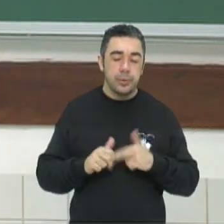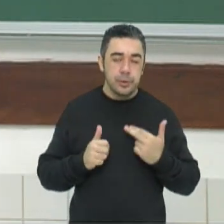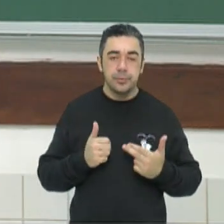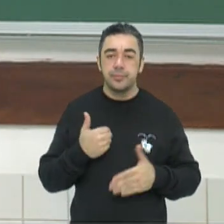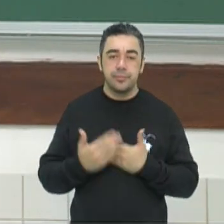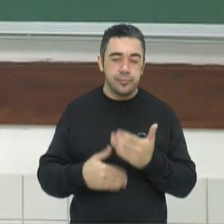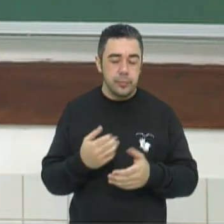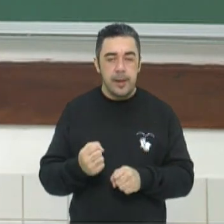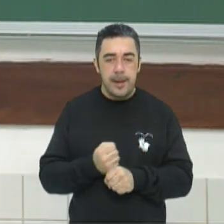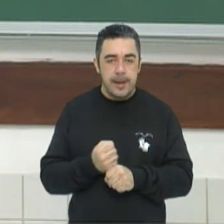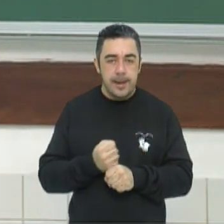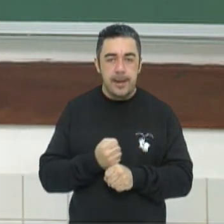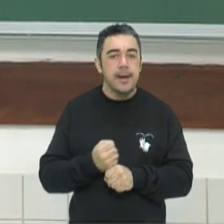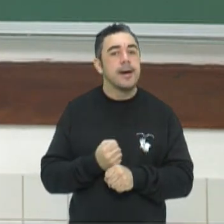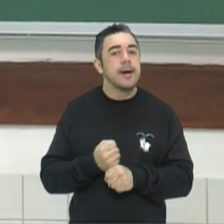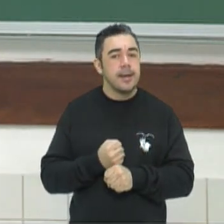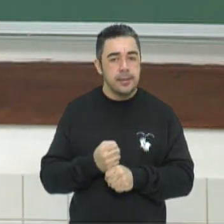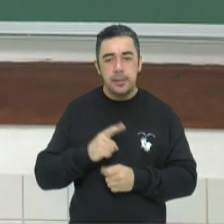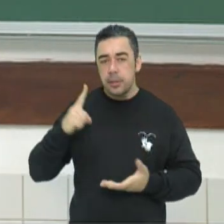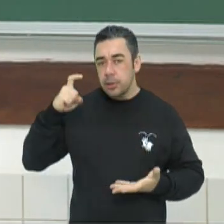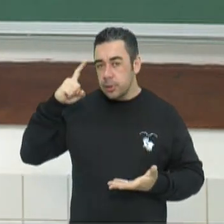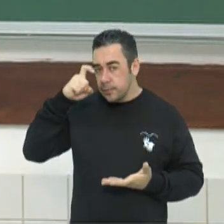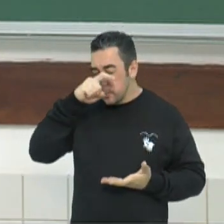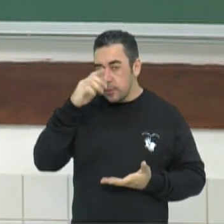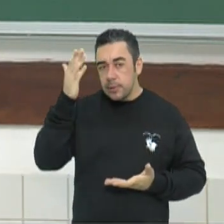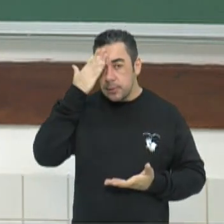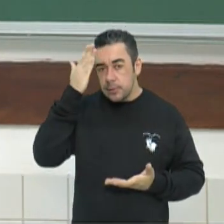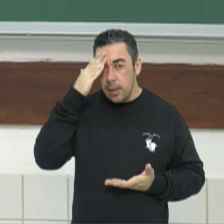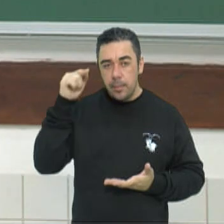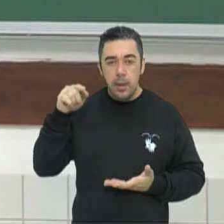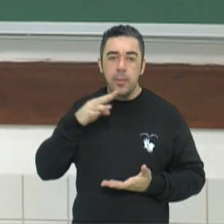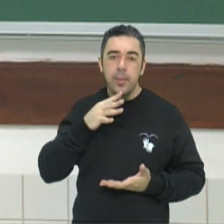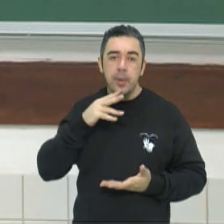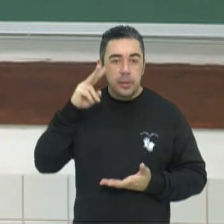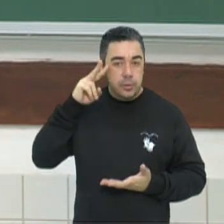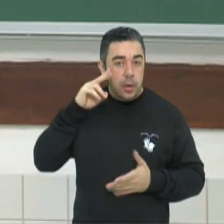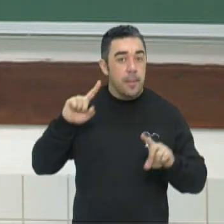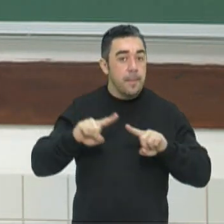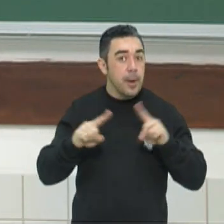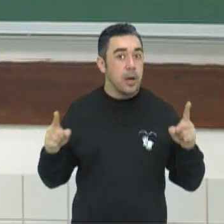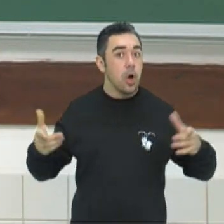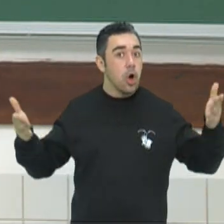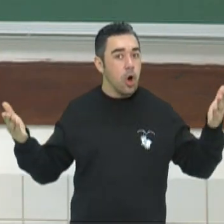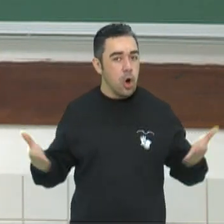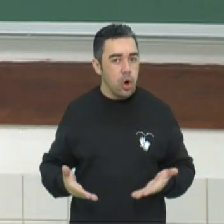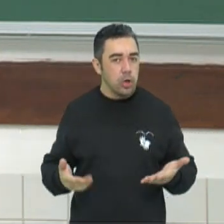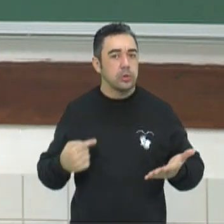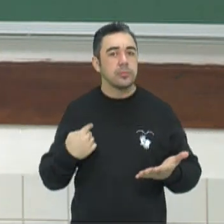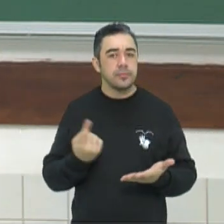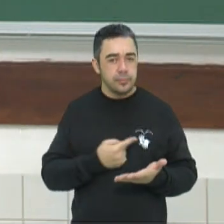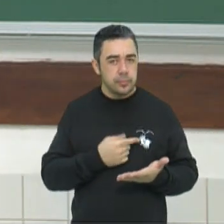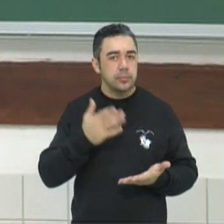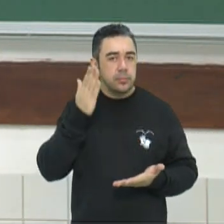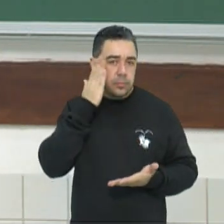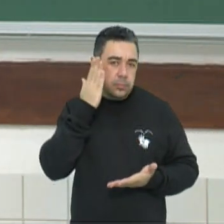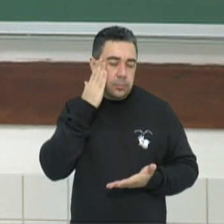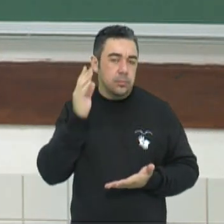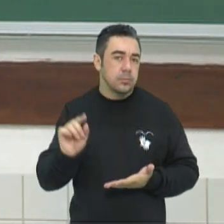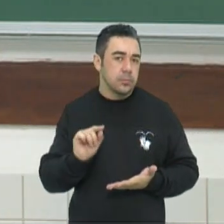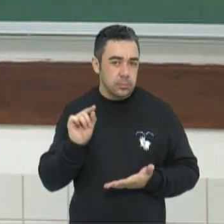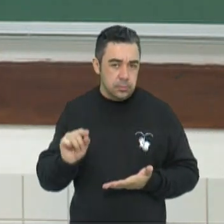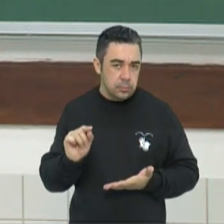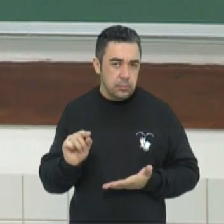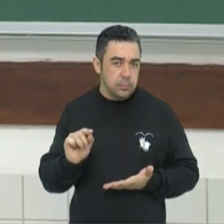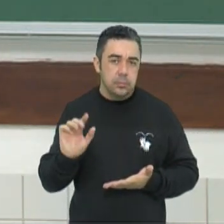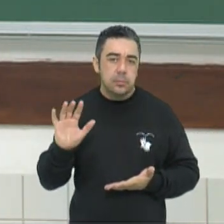teve dificuldades para saber sobre a história desse povo. Mas hoje nós podemos falar que